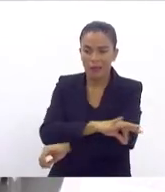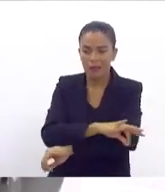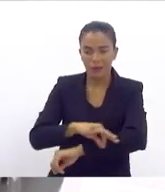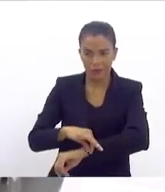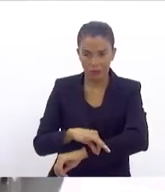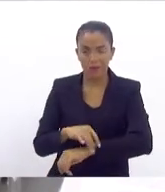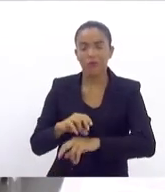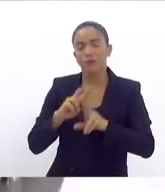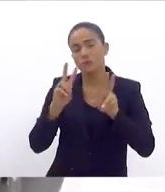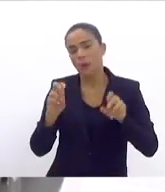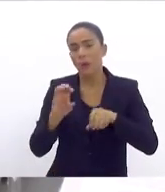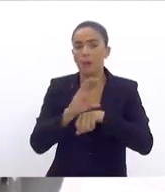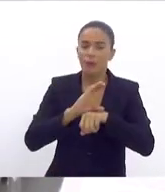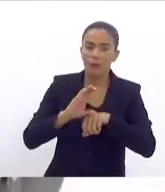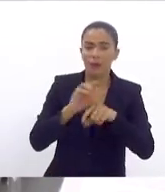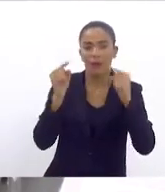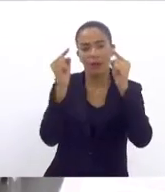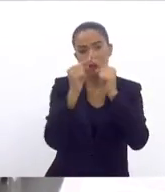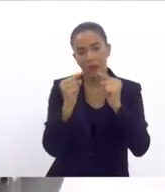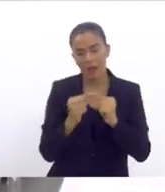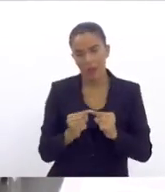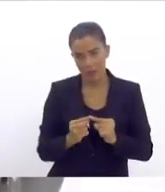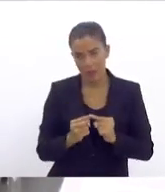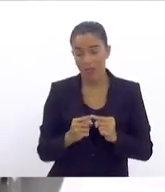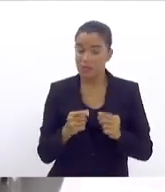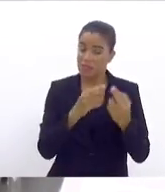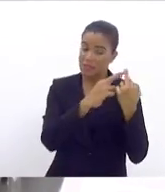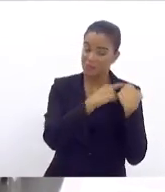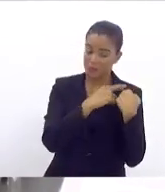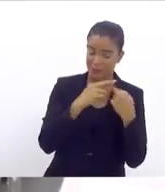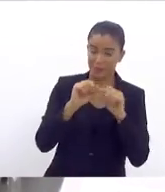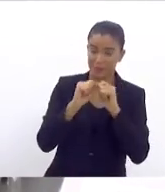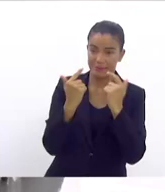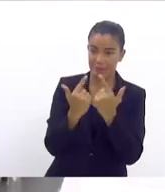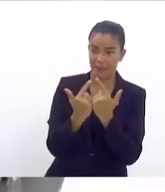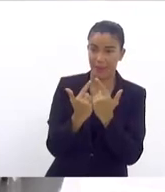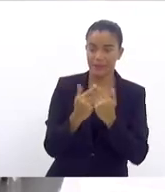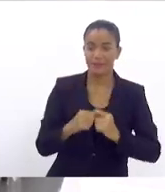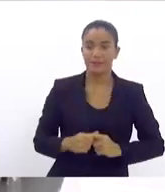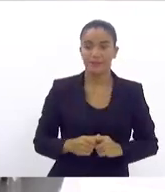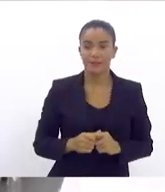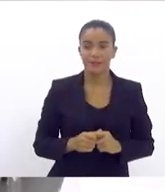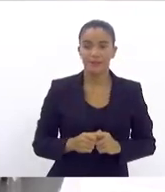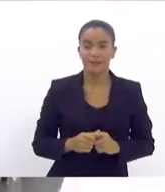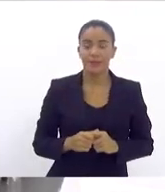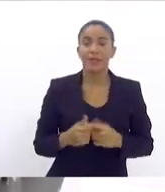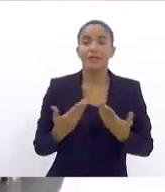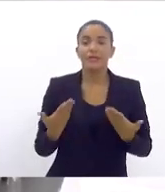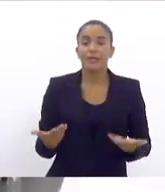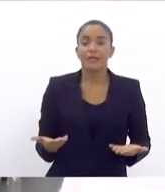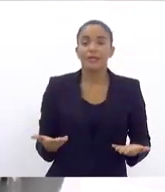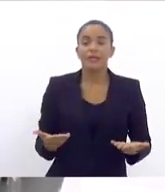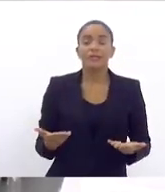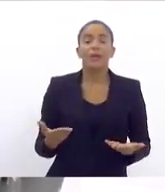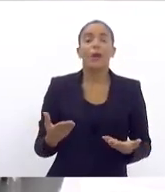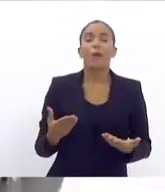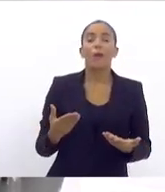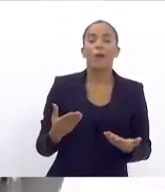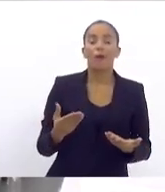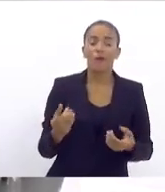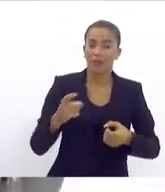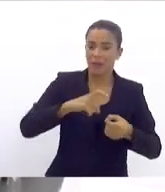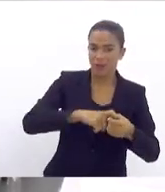exemplo, constitucionalidade, a legalidade, porque isso pertence à casa legislativa, prerrogativa nossa, se essa baixa em diligência não